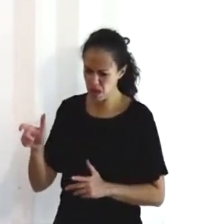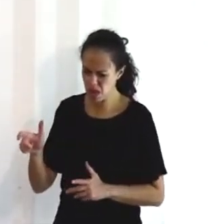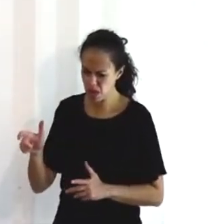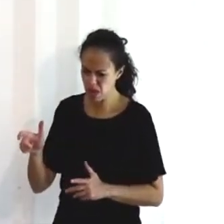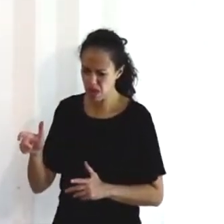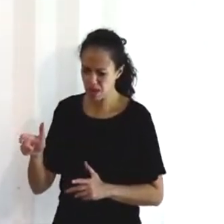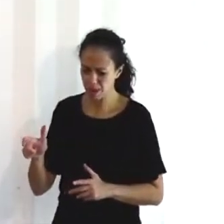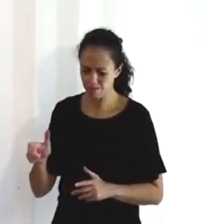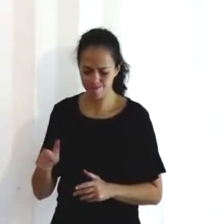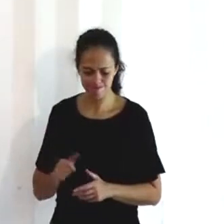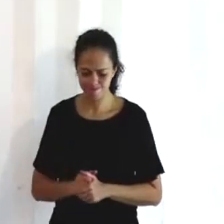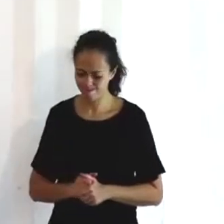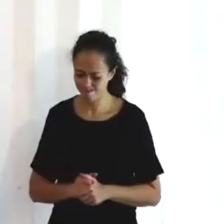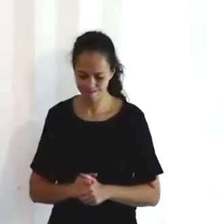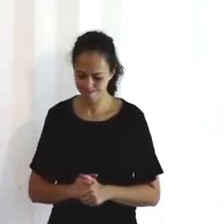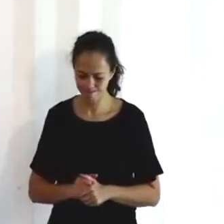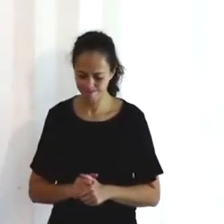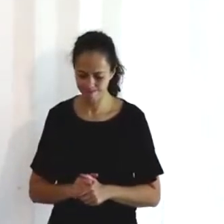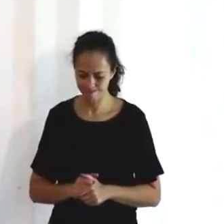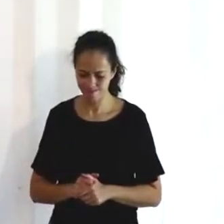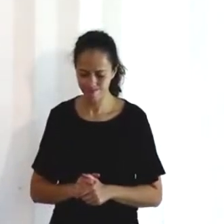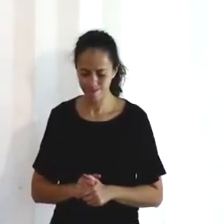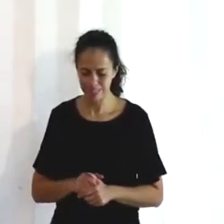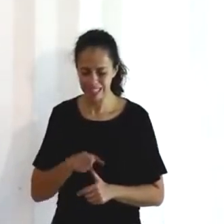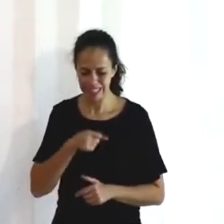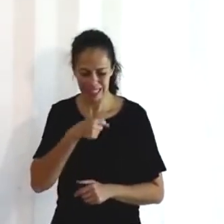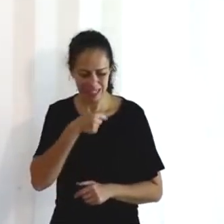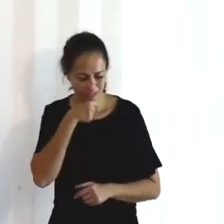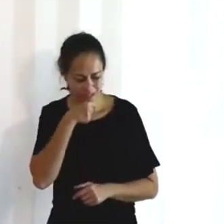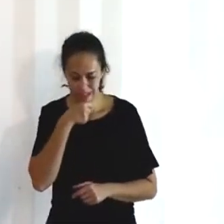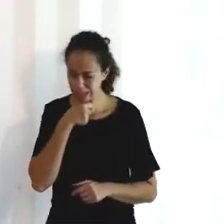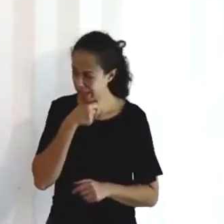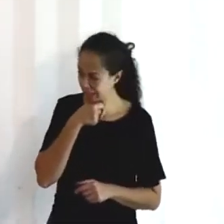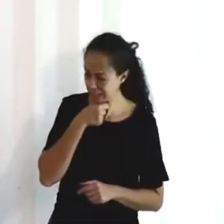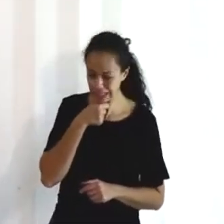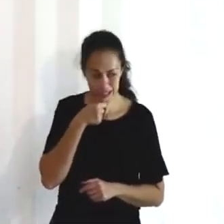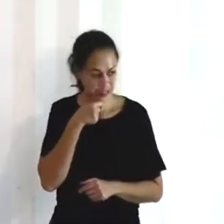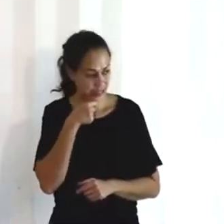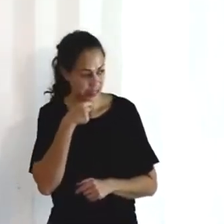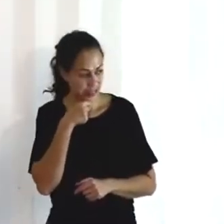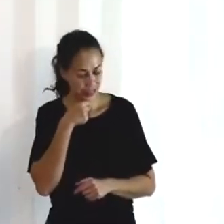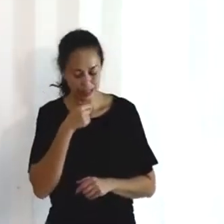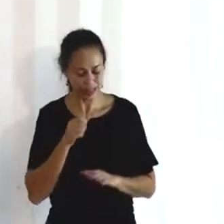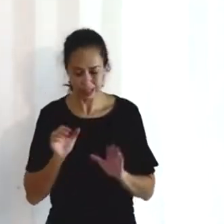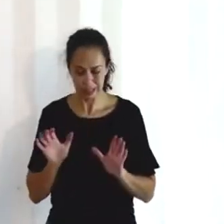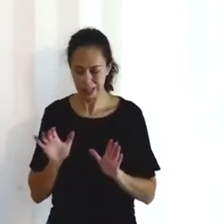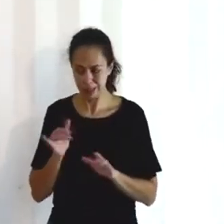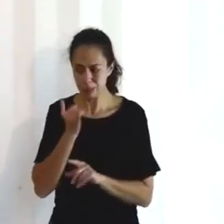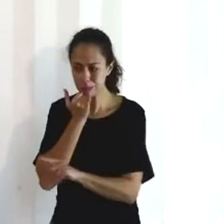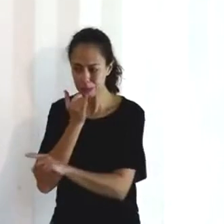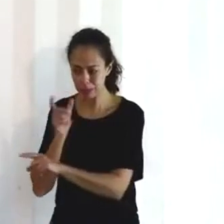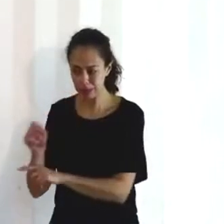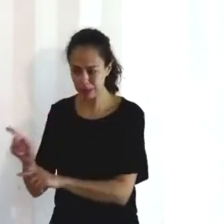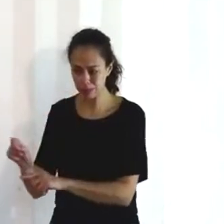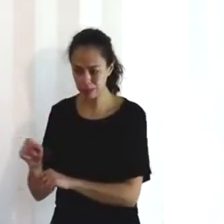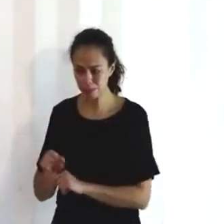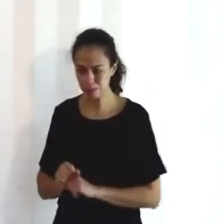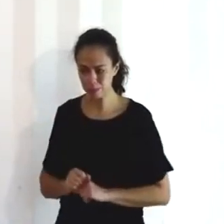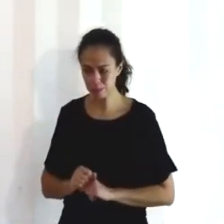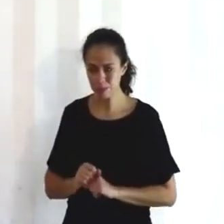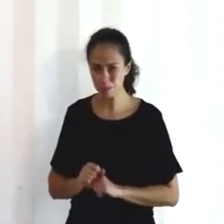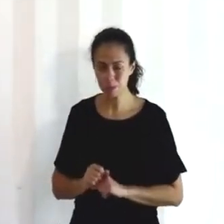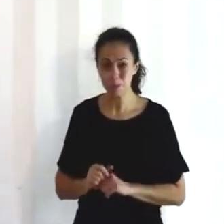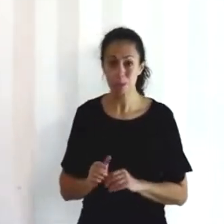deixar as pedras. Ou seja, não cobraram a dívida, que a lei aparentemente dizia, é um direito, pode cobrar a